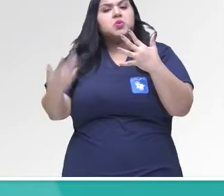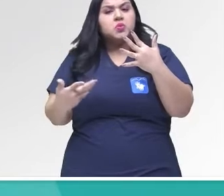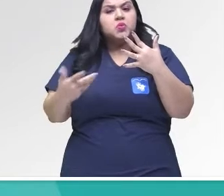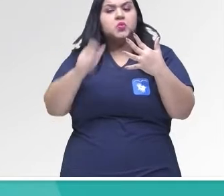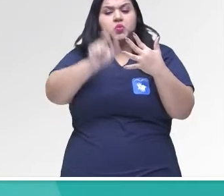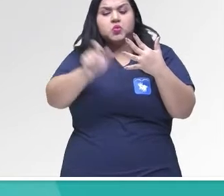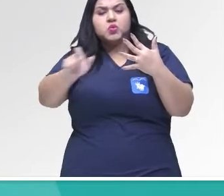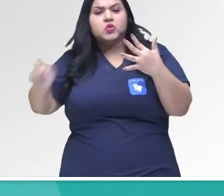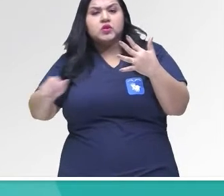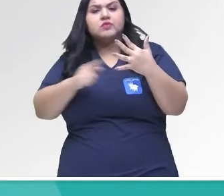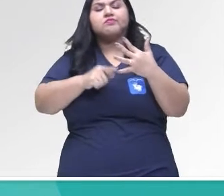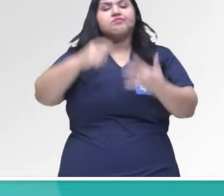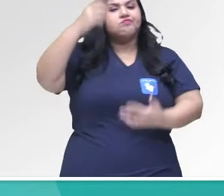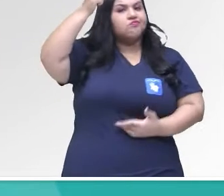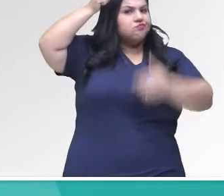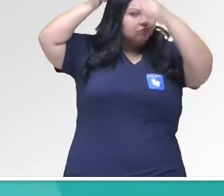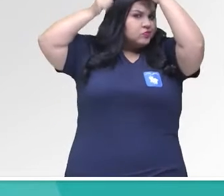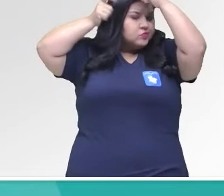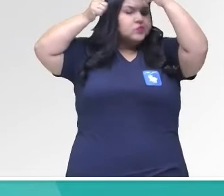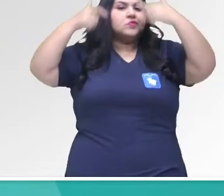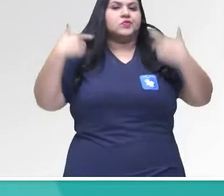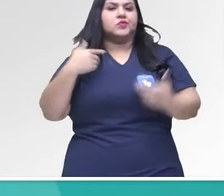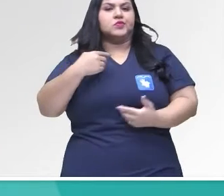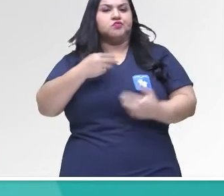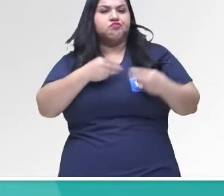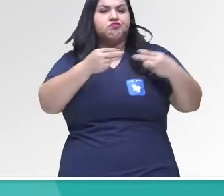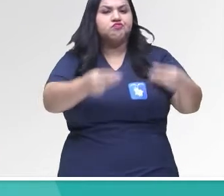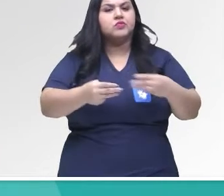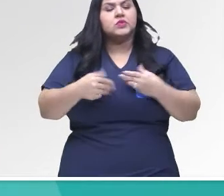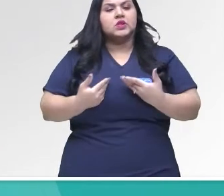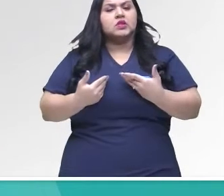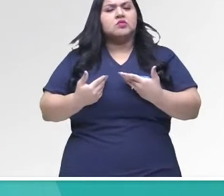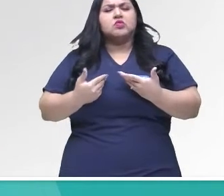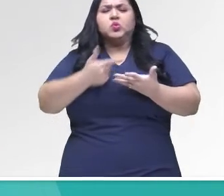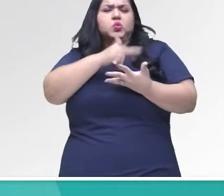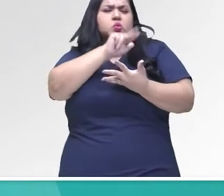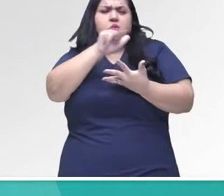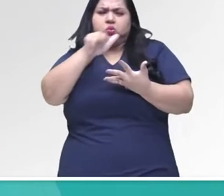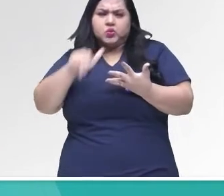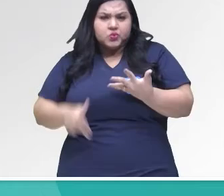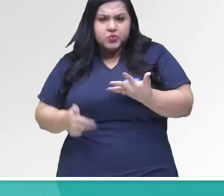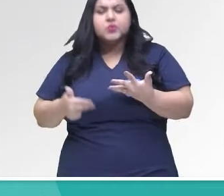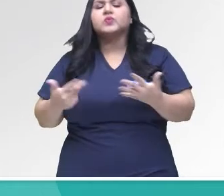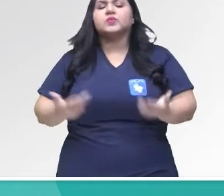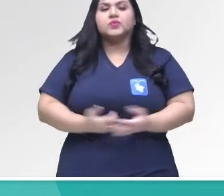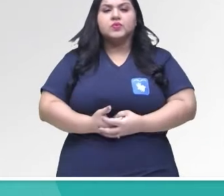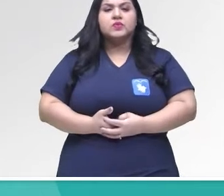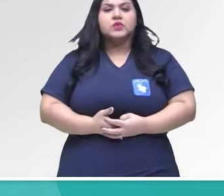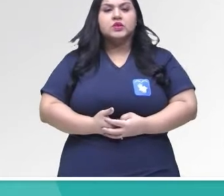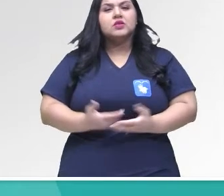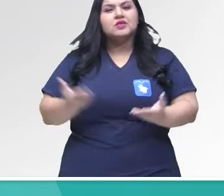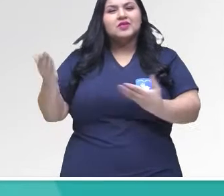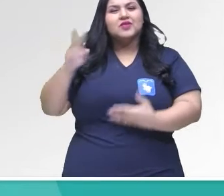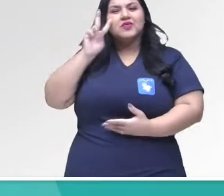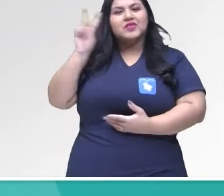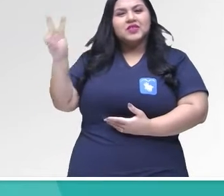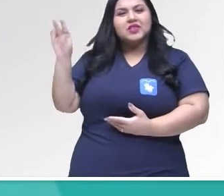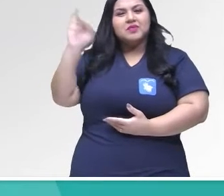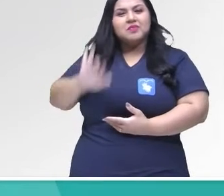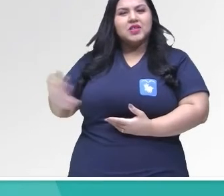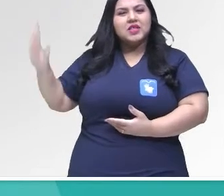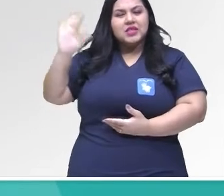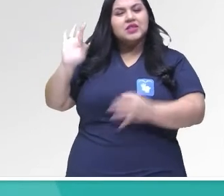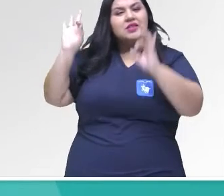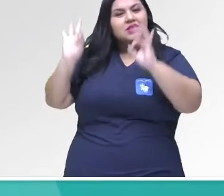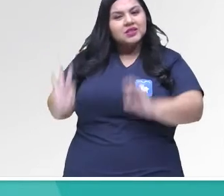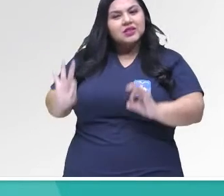corte? Príncipes, ministros, embaixadores e etc. Aí vocês estão vendo a imagem justamente